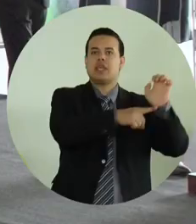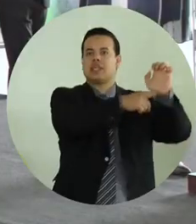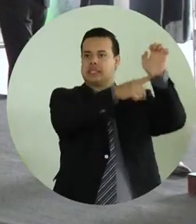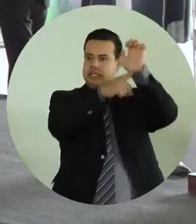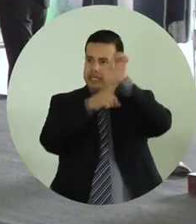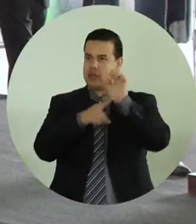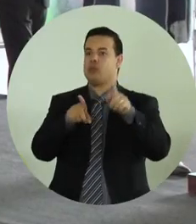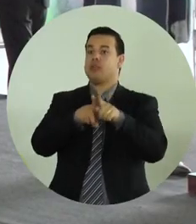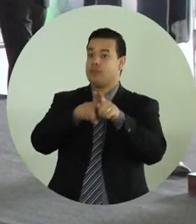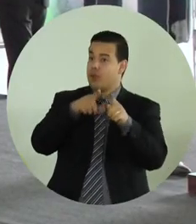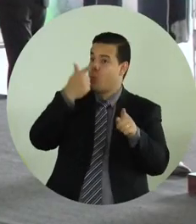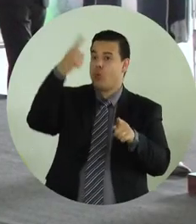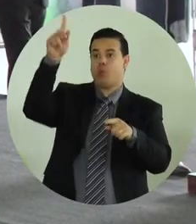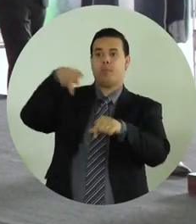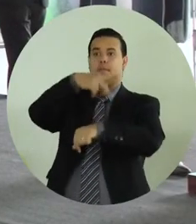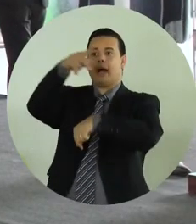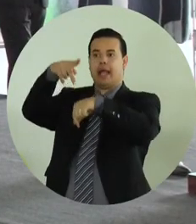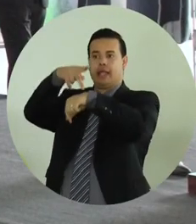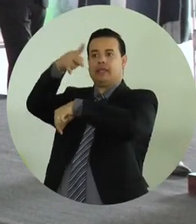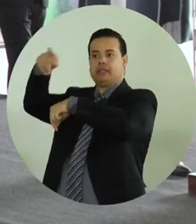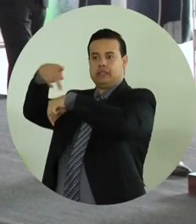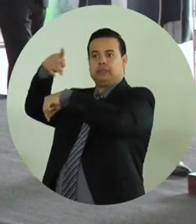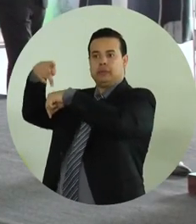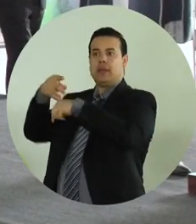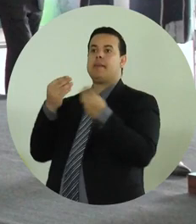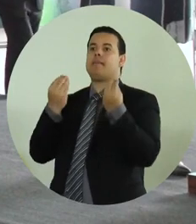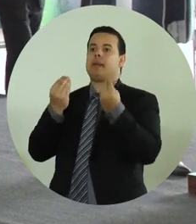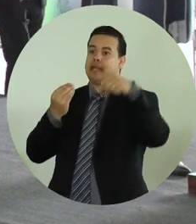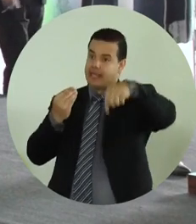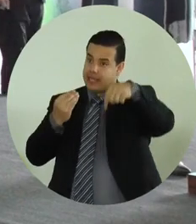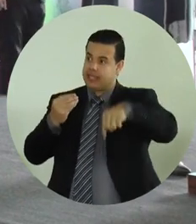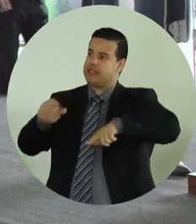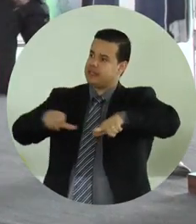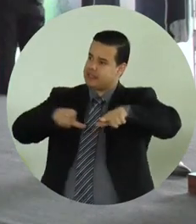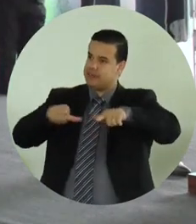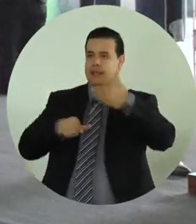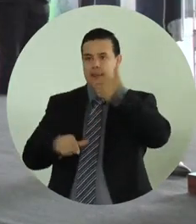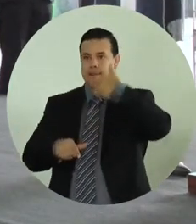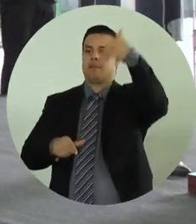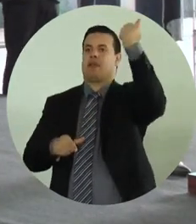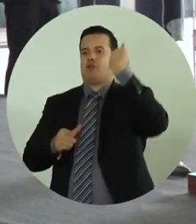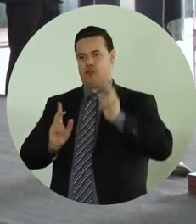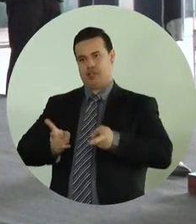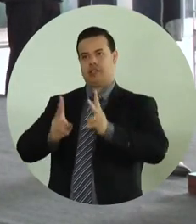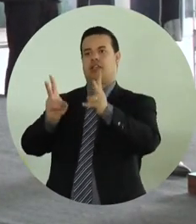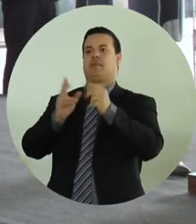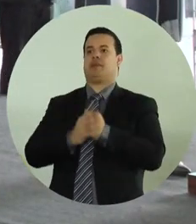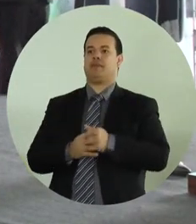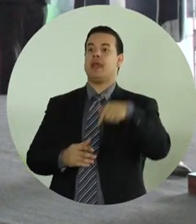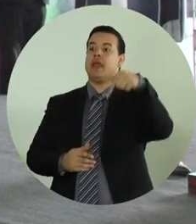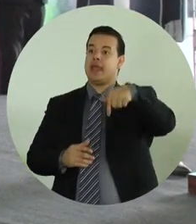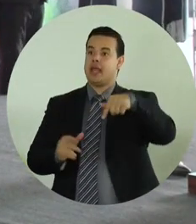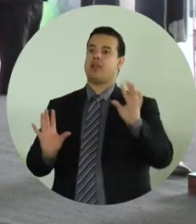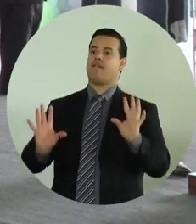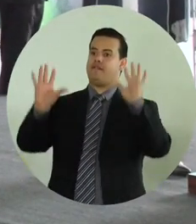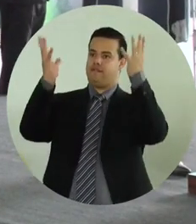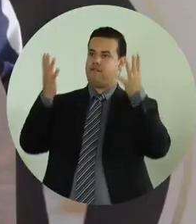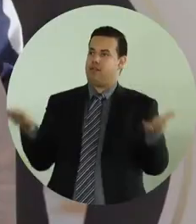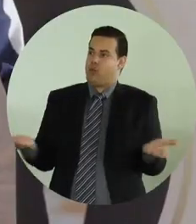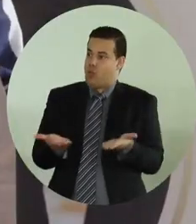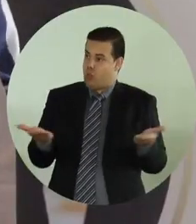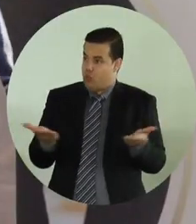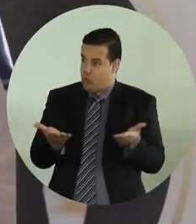países, para que a gente possa cada vez fazer mais e melhor. Essa solenidade hoje, para mim, tem um sabor